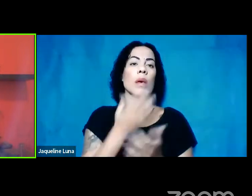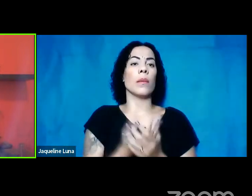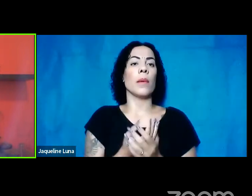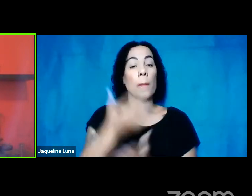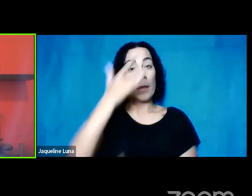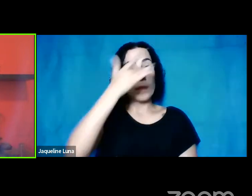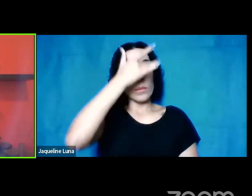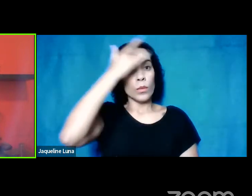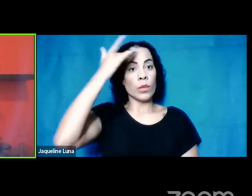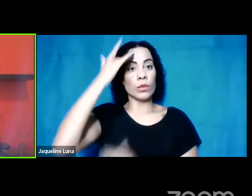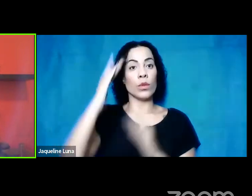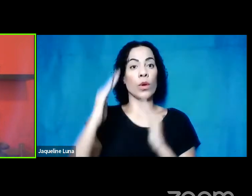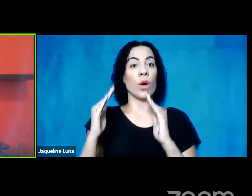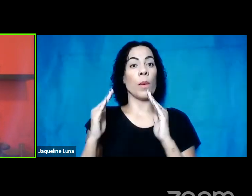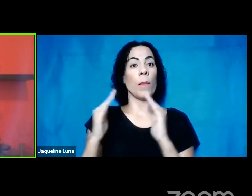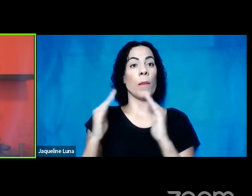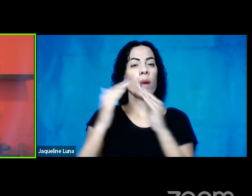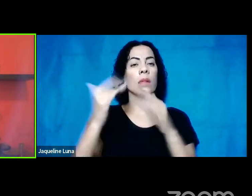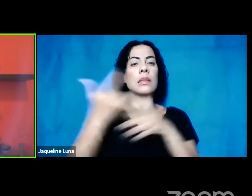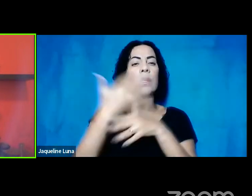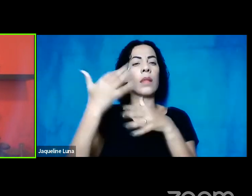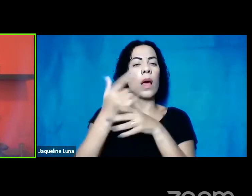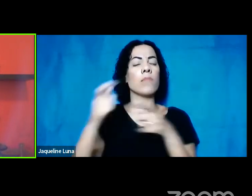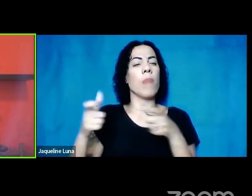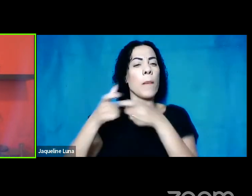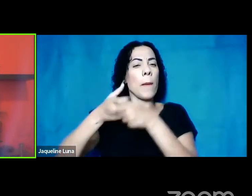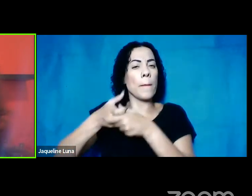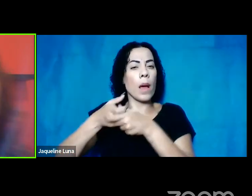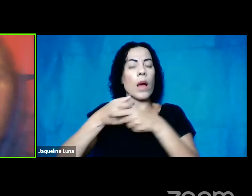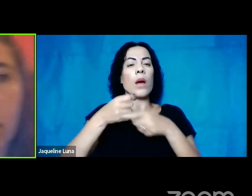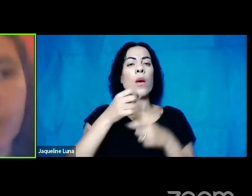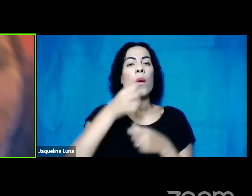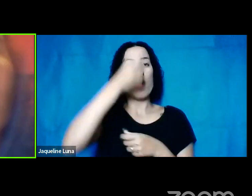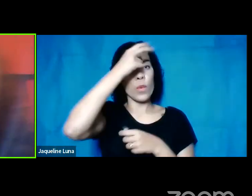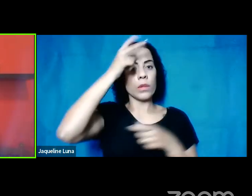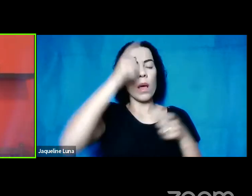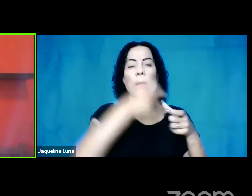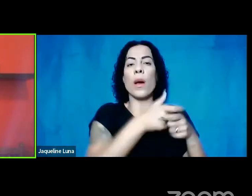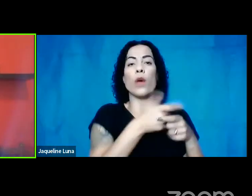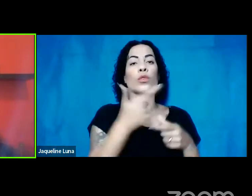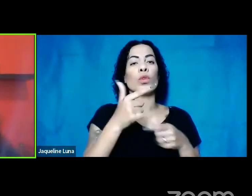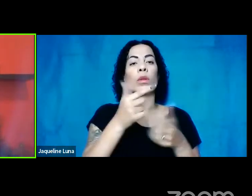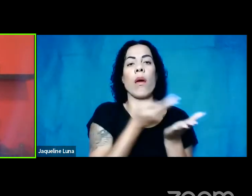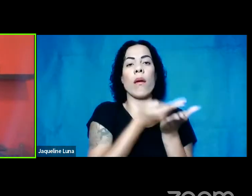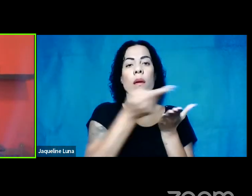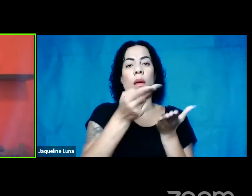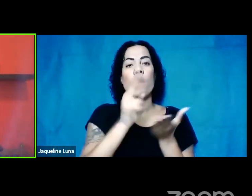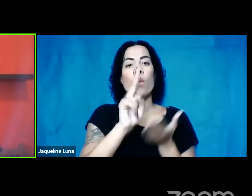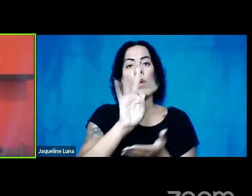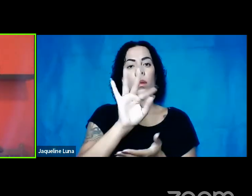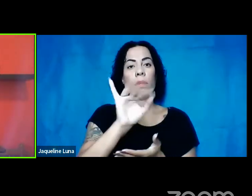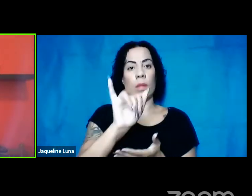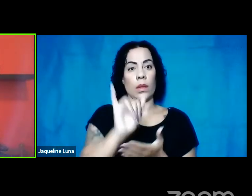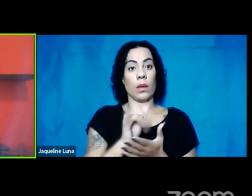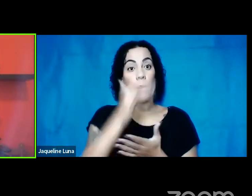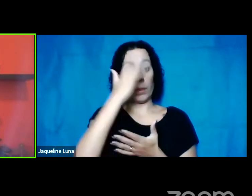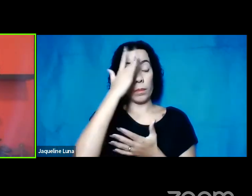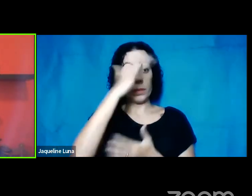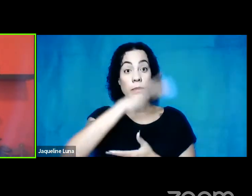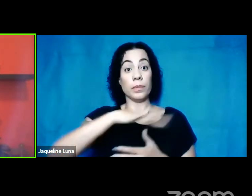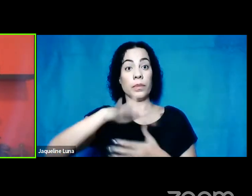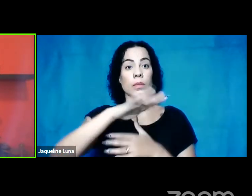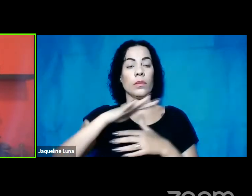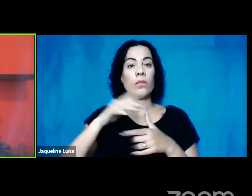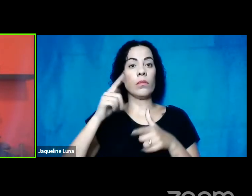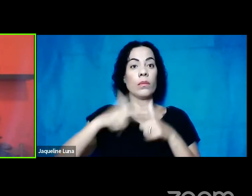pessoas que moravam em pequenas cidades, em pequenos municípios, que não tinham leitos de UTI. E essas pessoas estavam adoentadas pela pandemia, precisavam